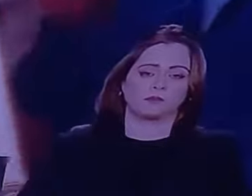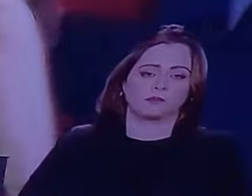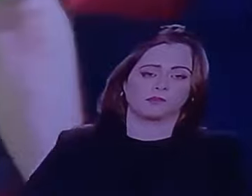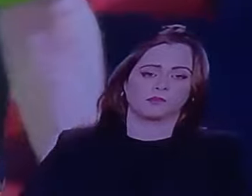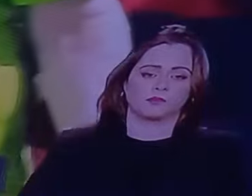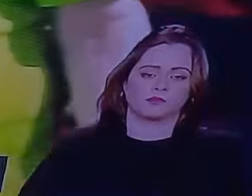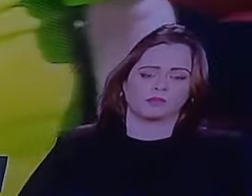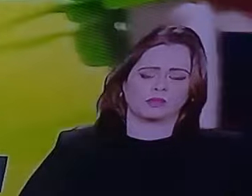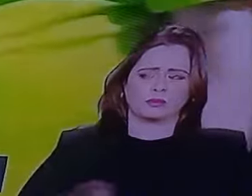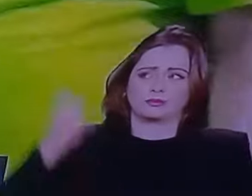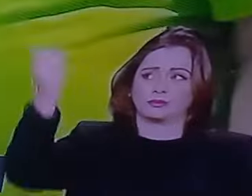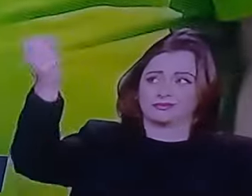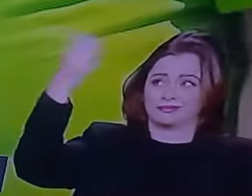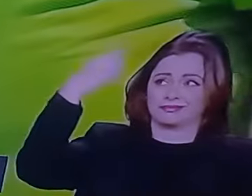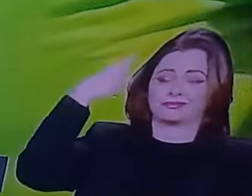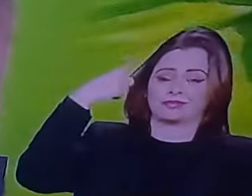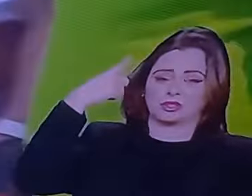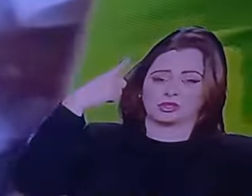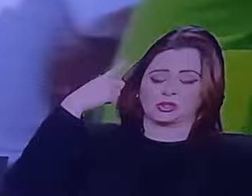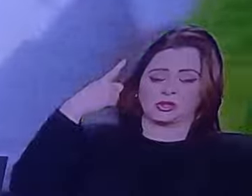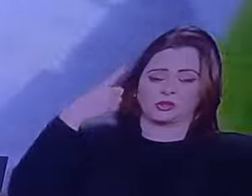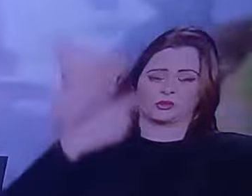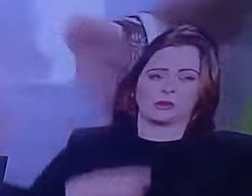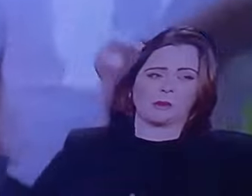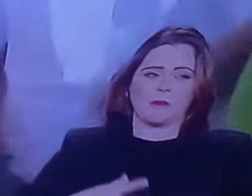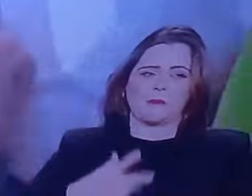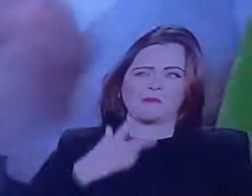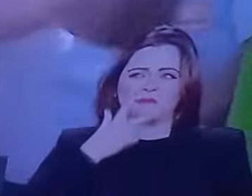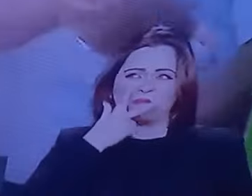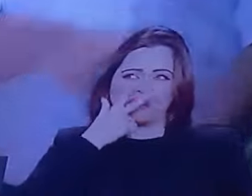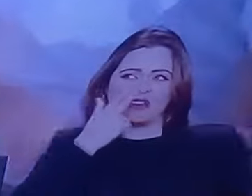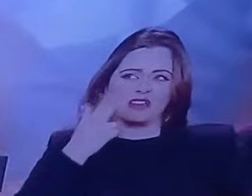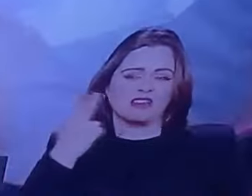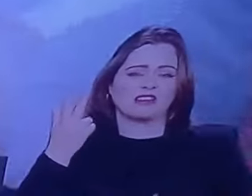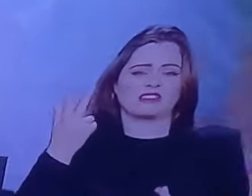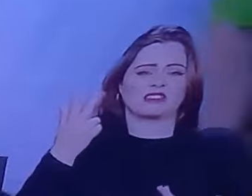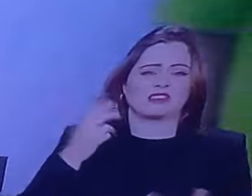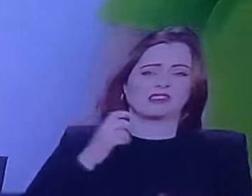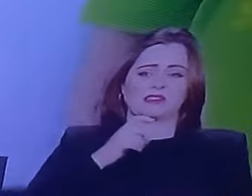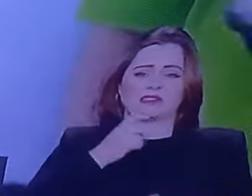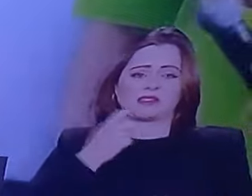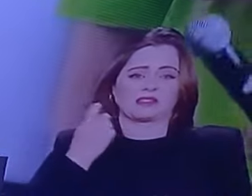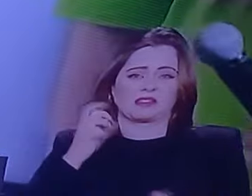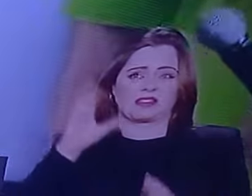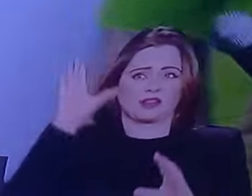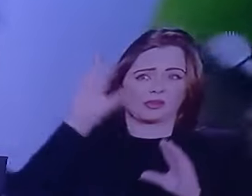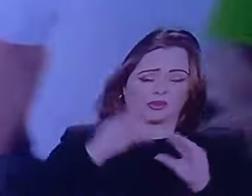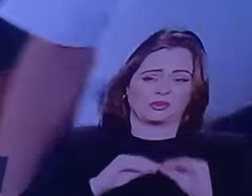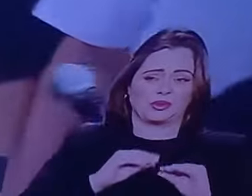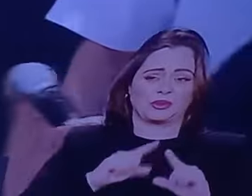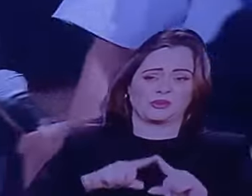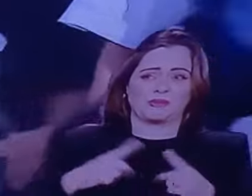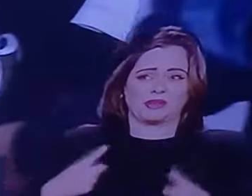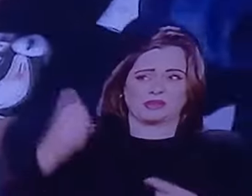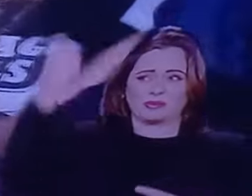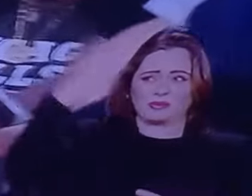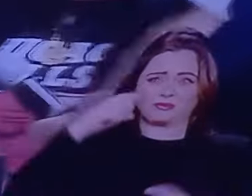o sol, que parecia que não ia aparecer hoje, apareceu. E apareceu